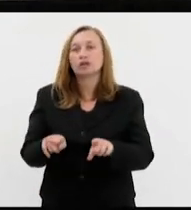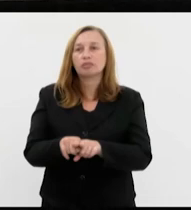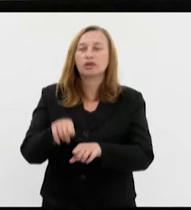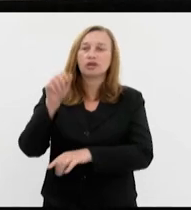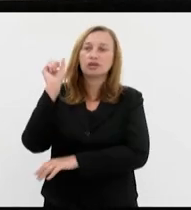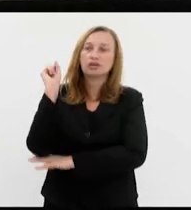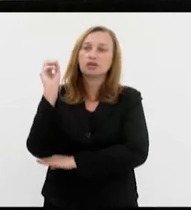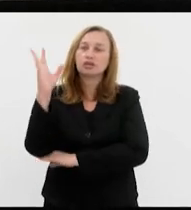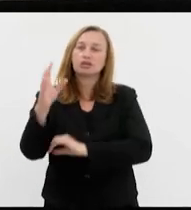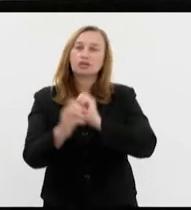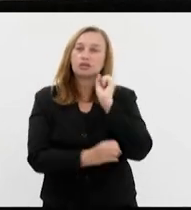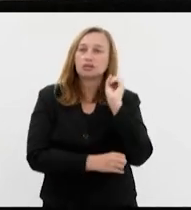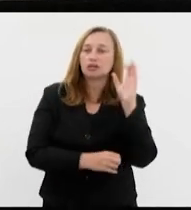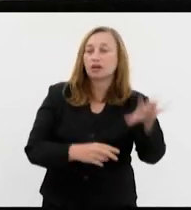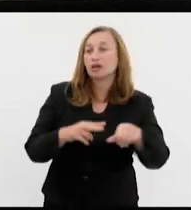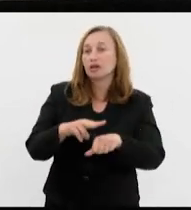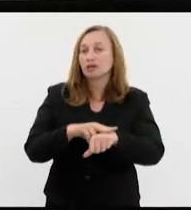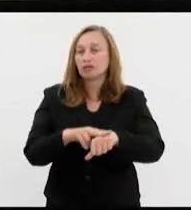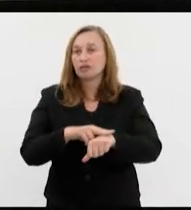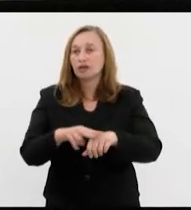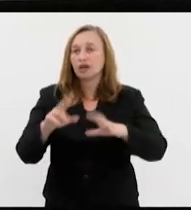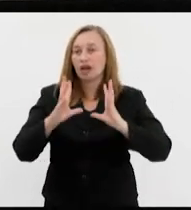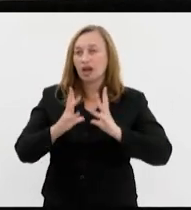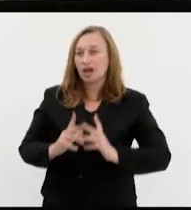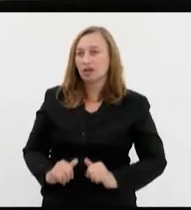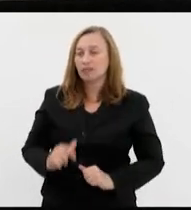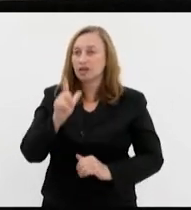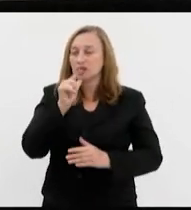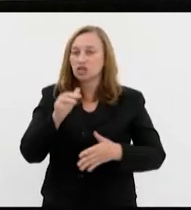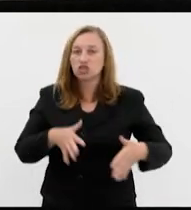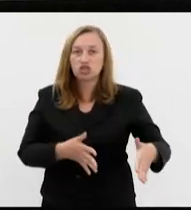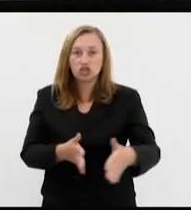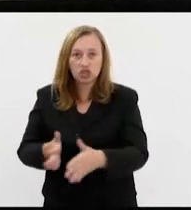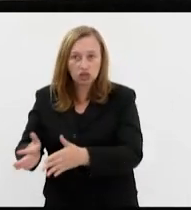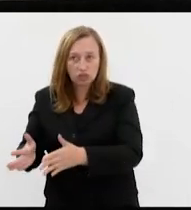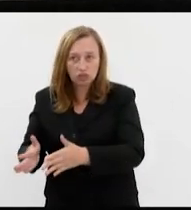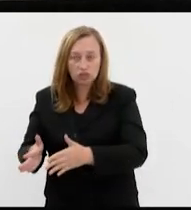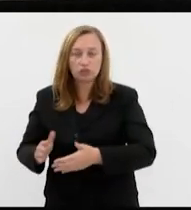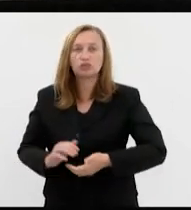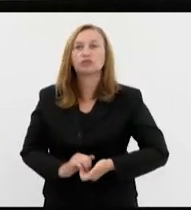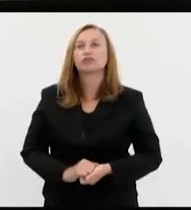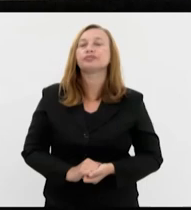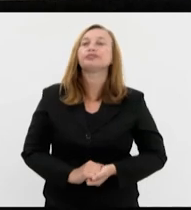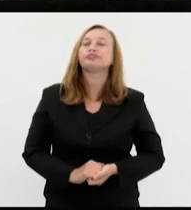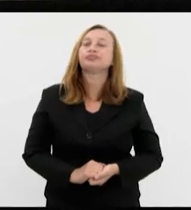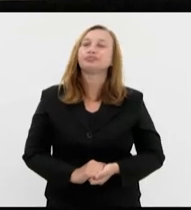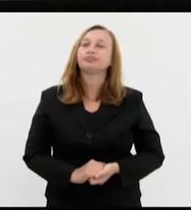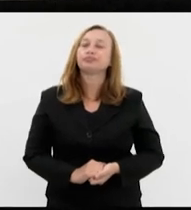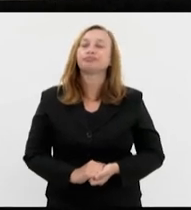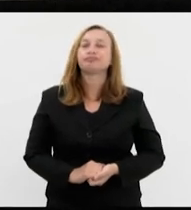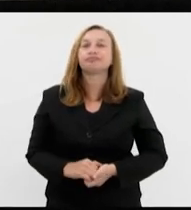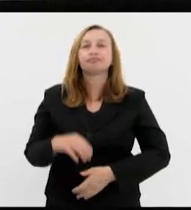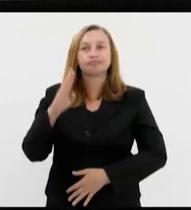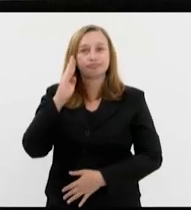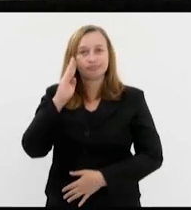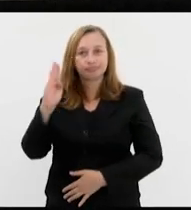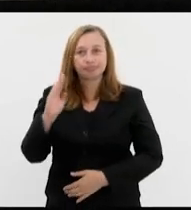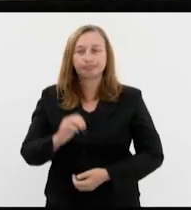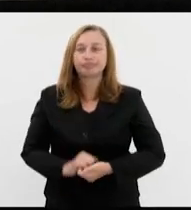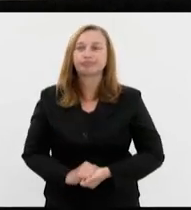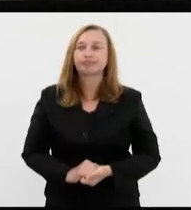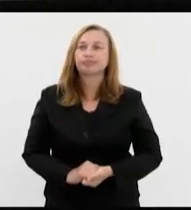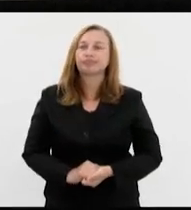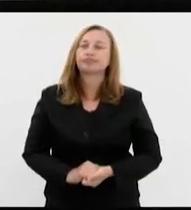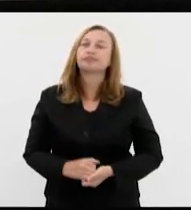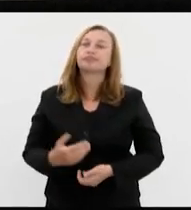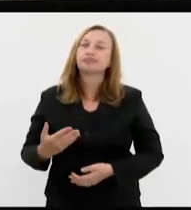áreas verdes, como a limpeza de rios, de galerias, condução de águas pluviais, e principalmente aos